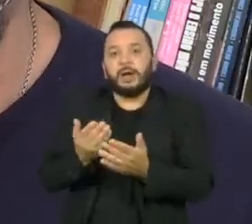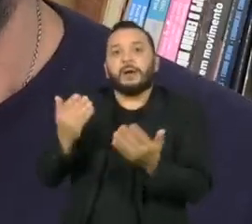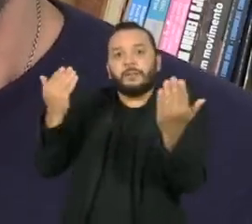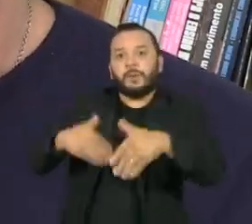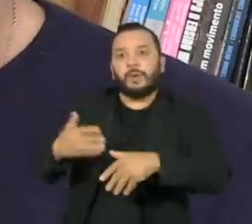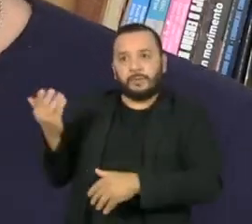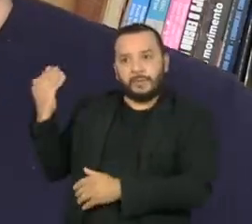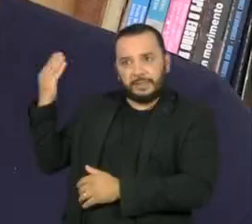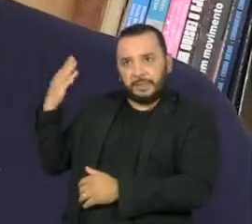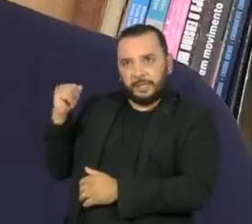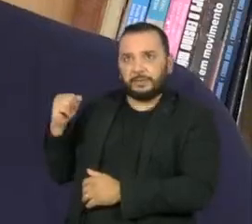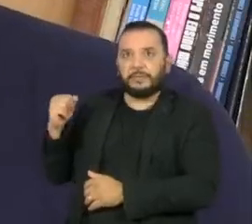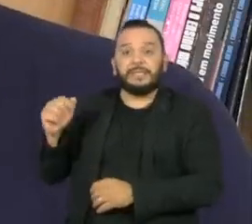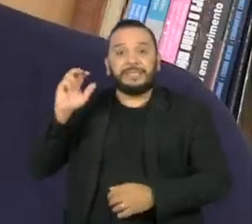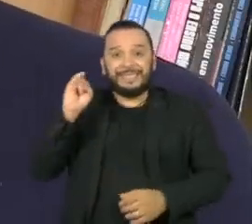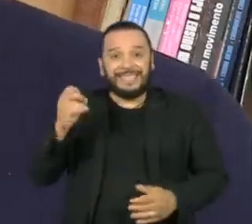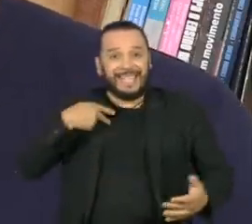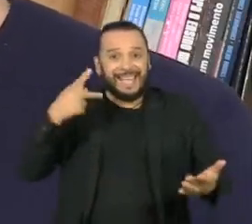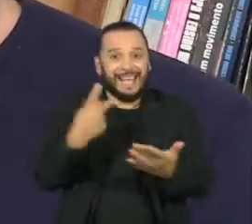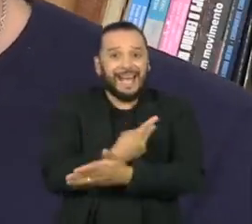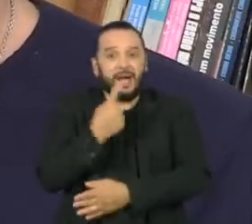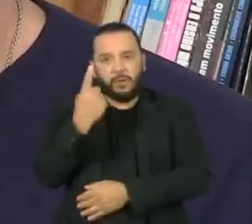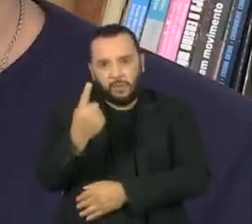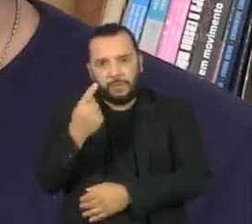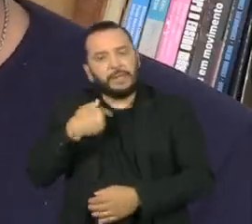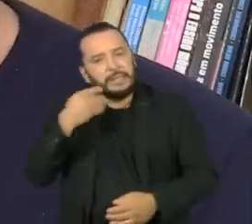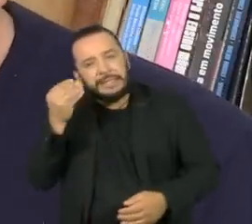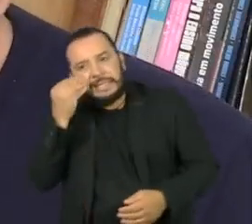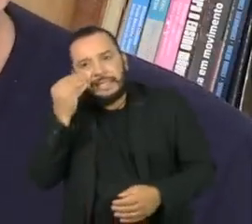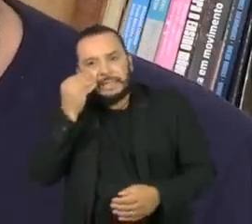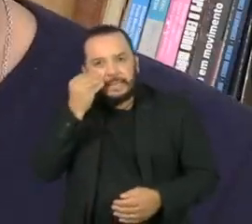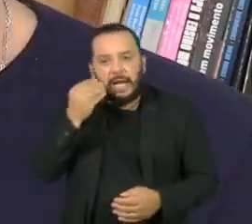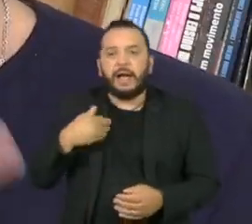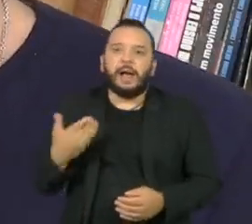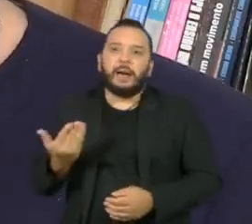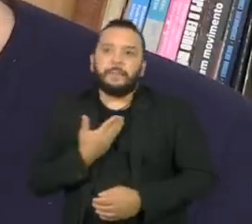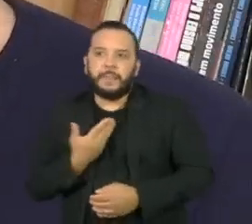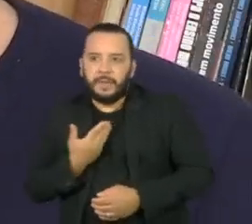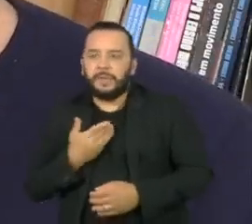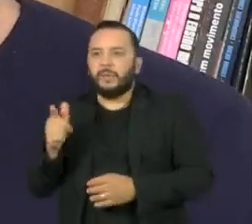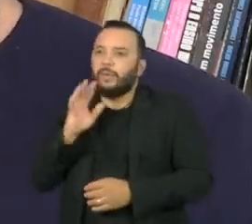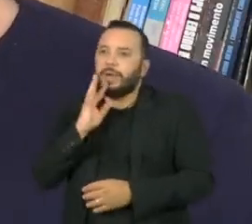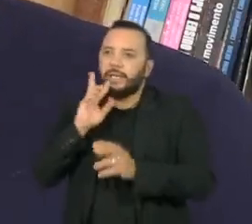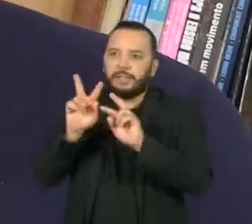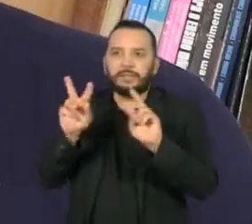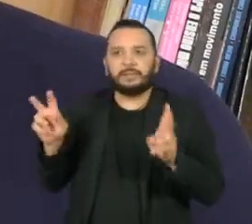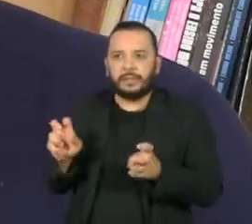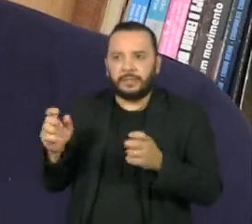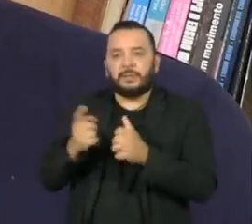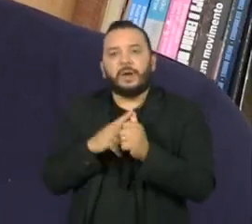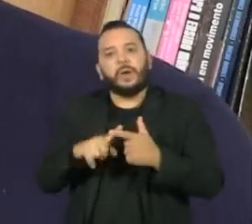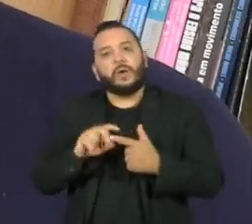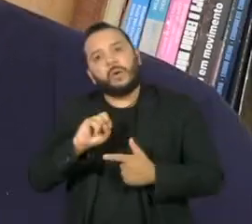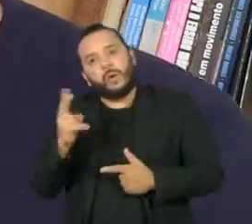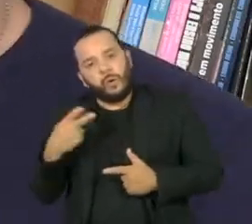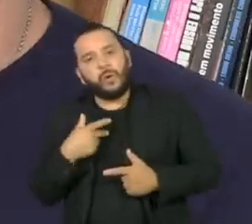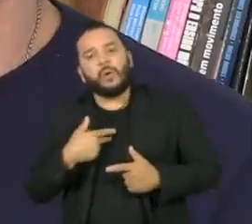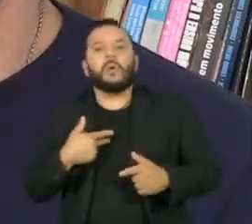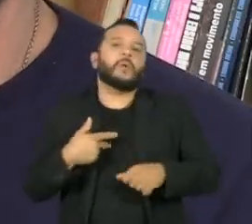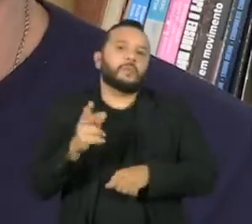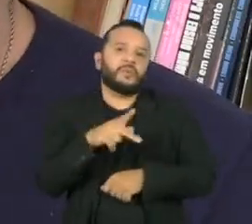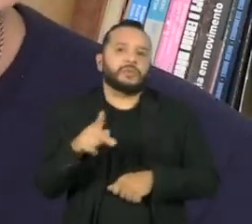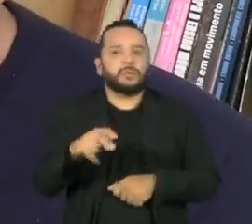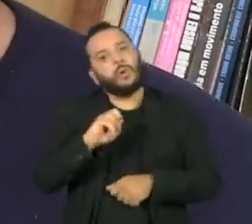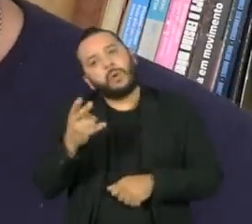anteriores. Quando errar uma questão, tentar procurar ou um colega que conhece da área ou de preferência um especialista para